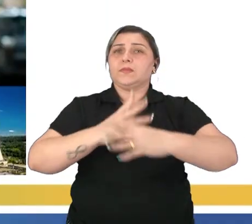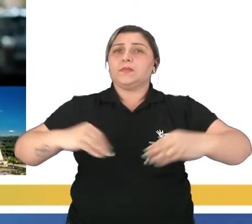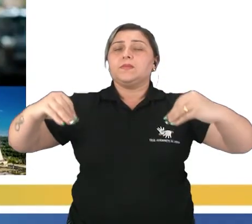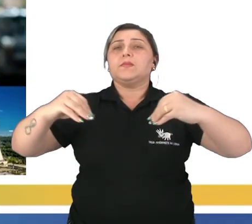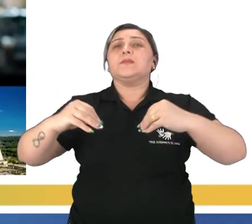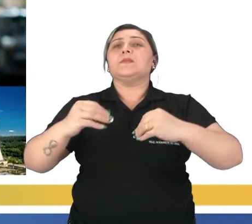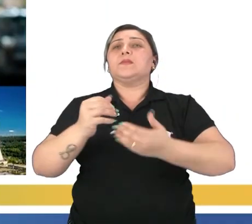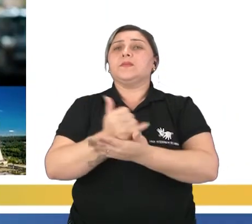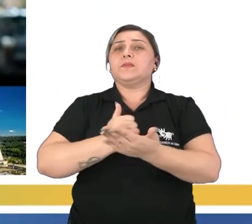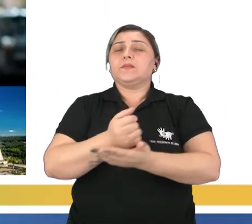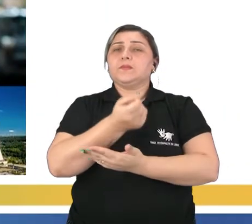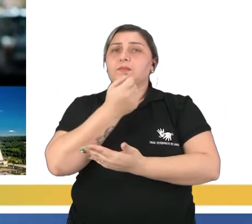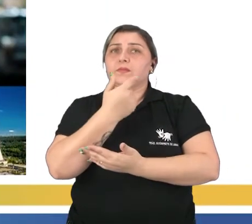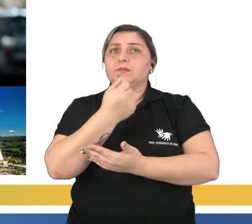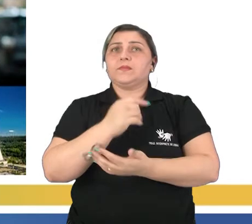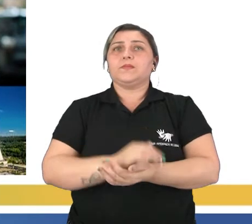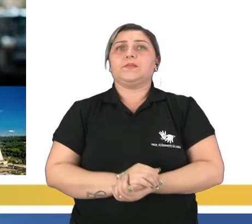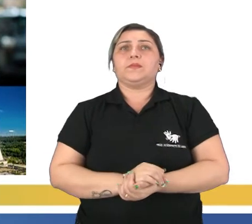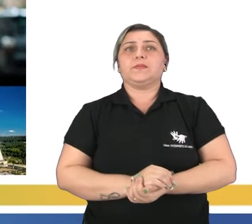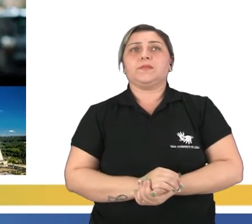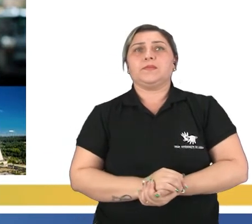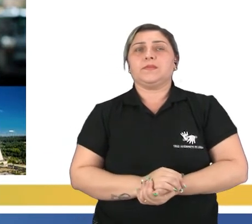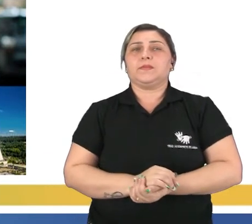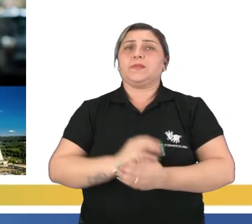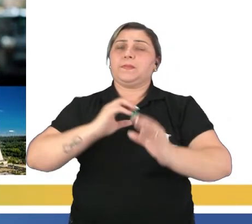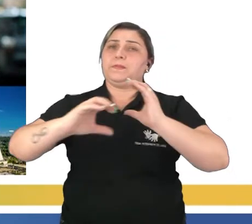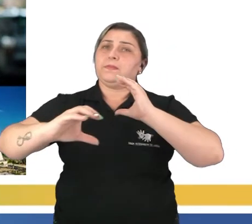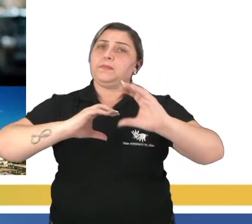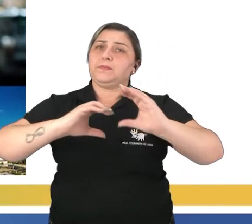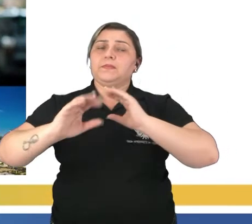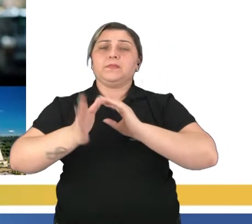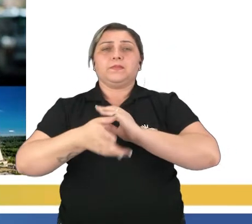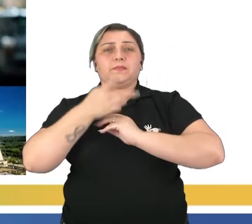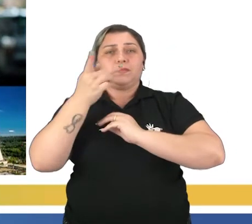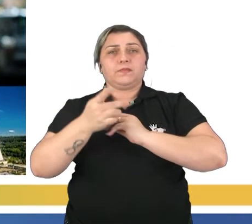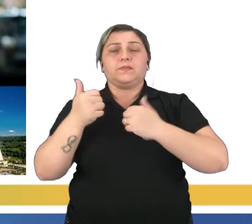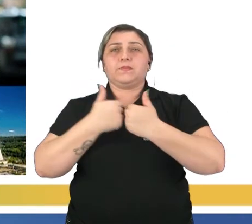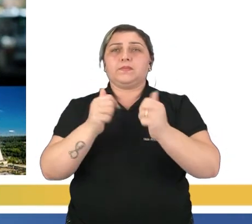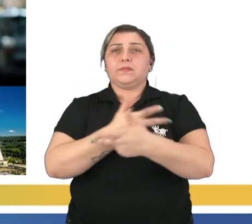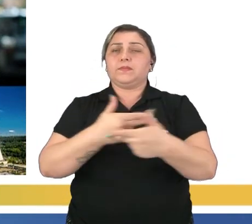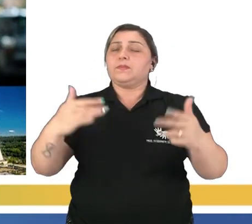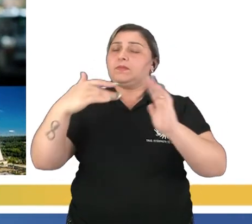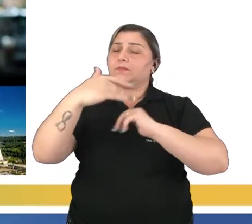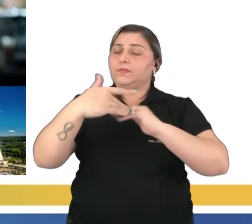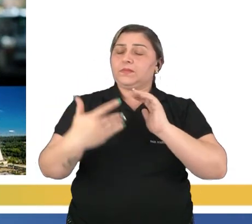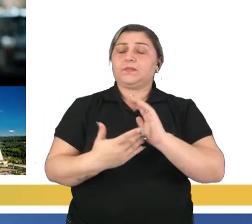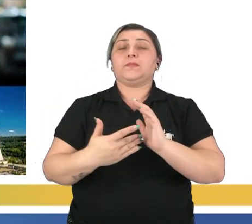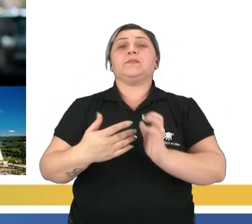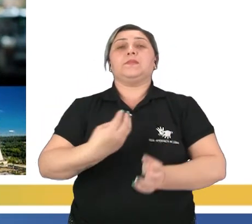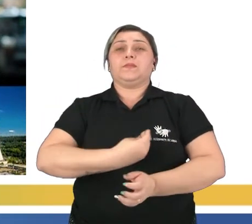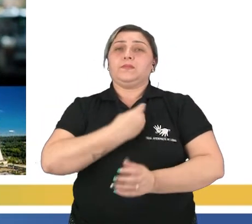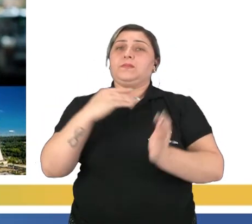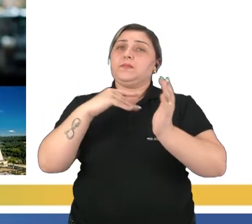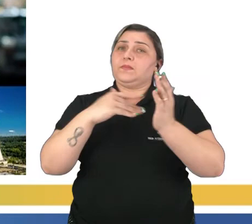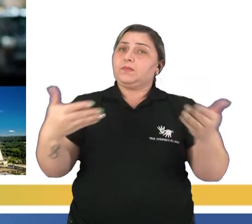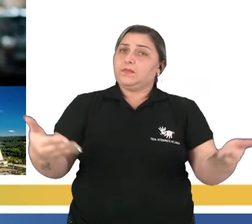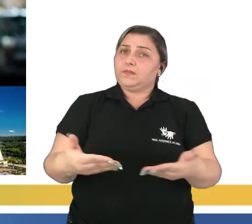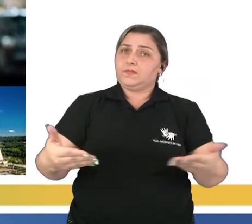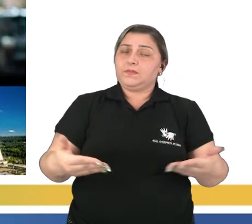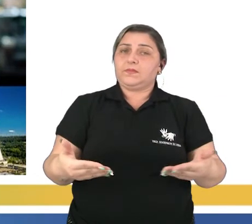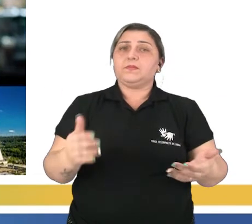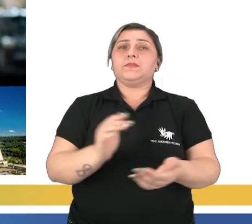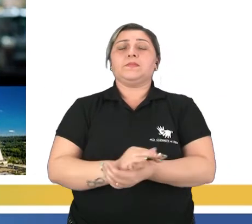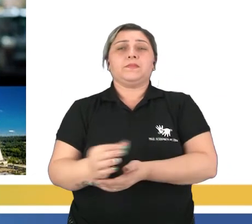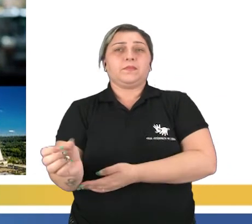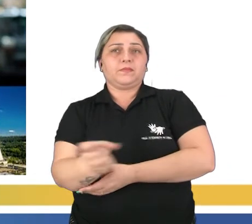nos remédios, na comunicação, como eu já falei, no transporte, tudo isso vivenciado por a gente até hoje, como todas